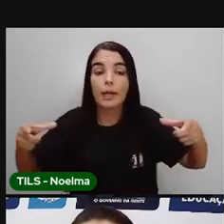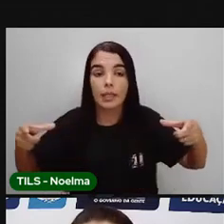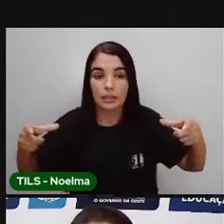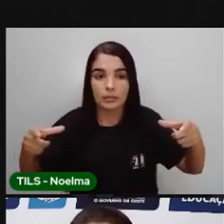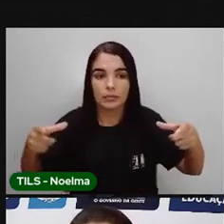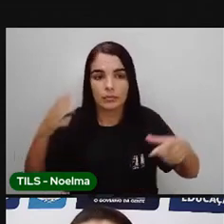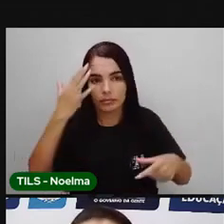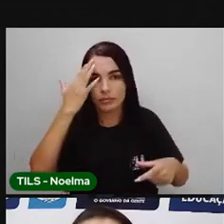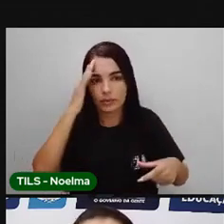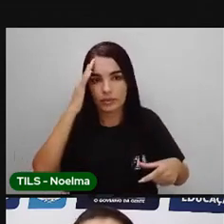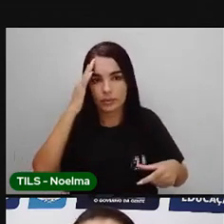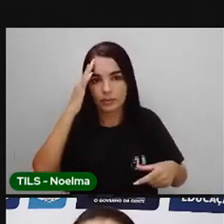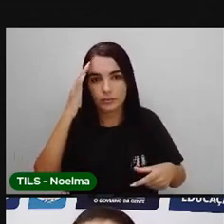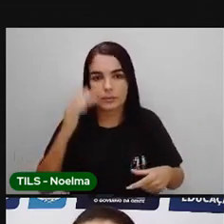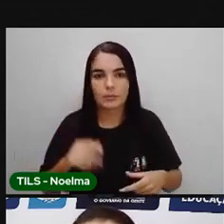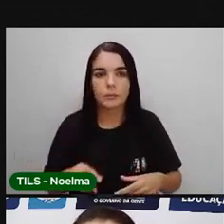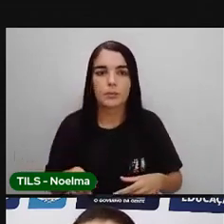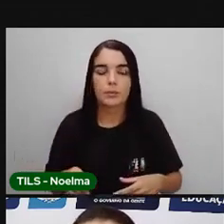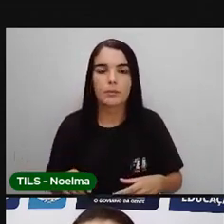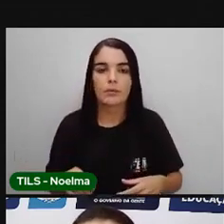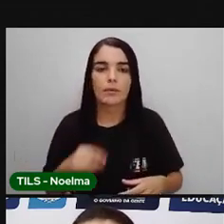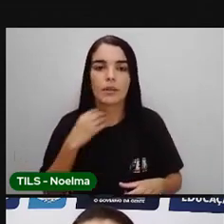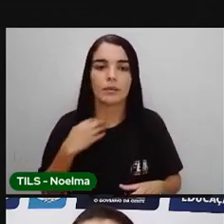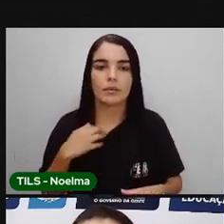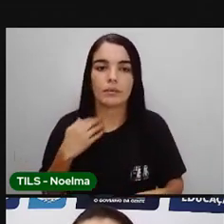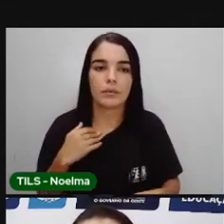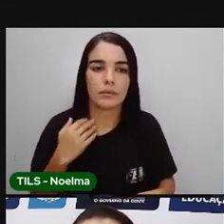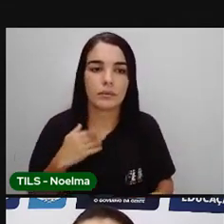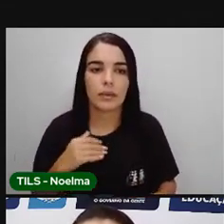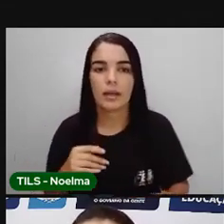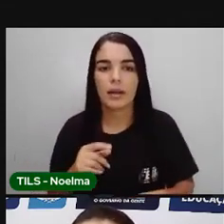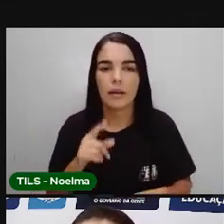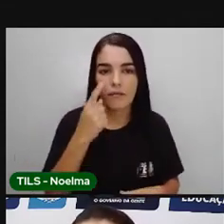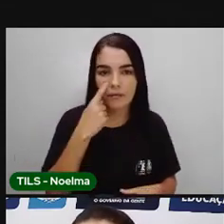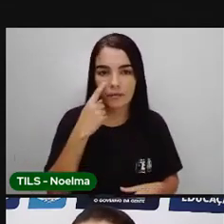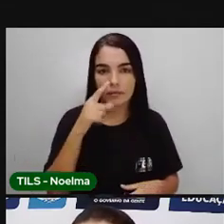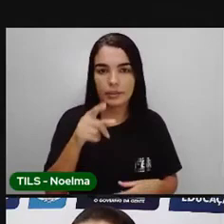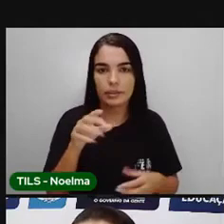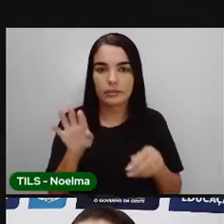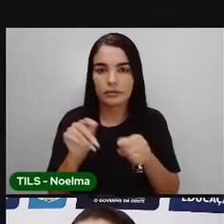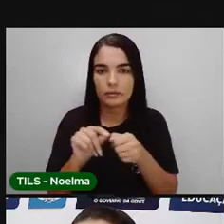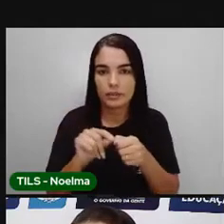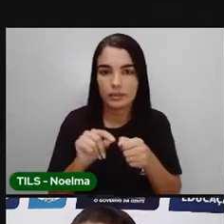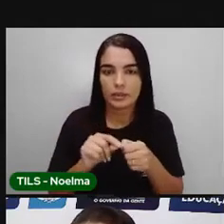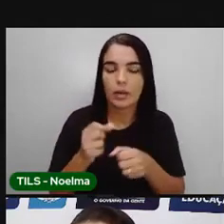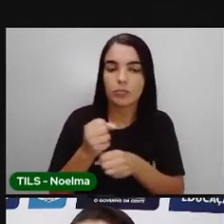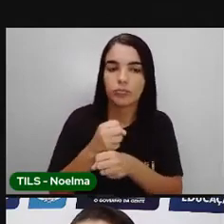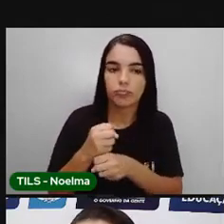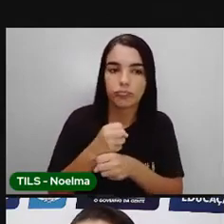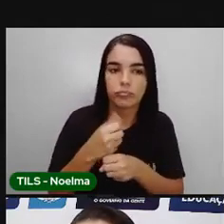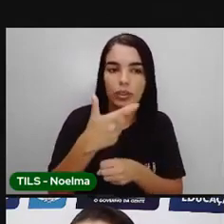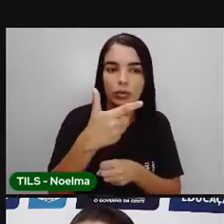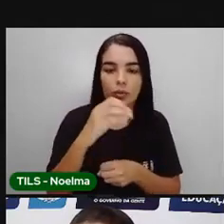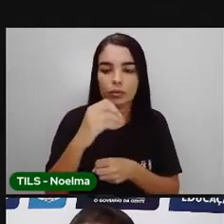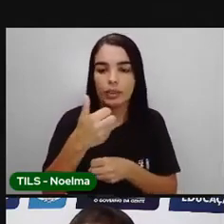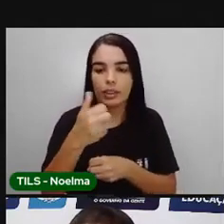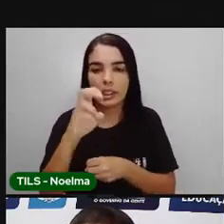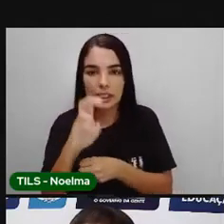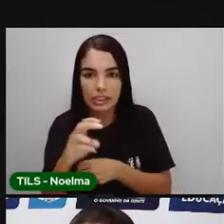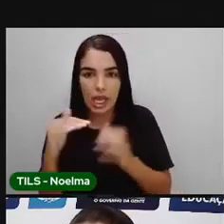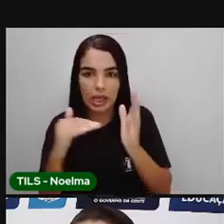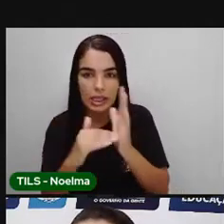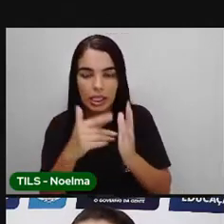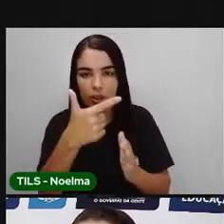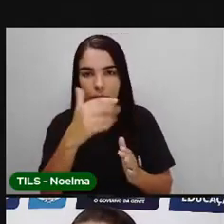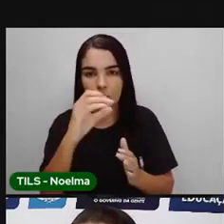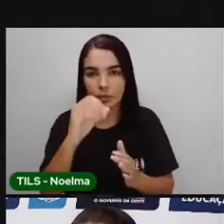uma tabela utilizando o título Alerta de Desmatamento na Amazônia por ano, de 2015 a 2020.